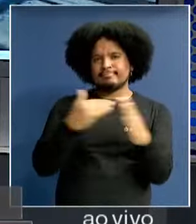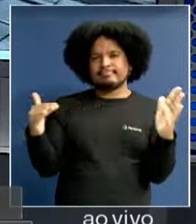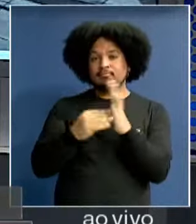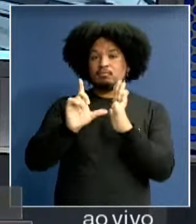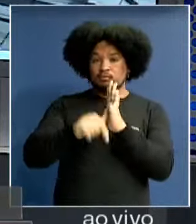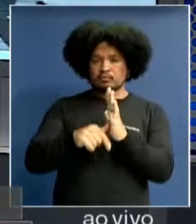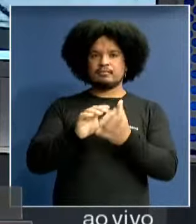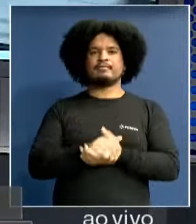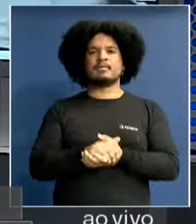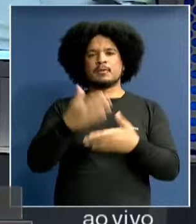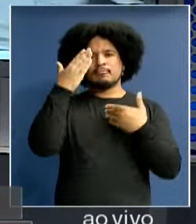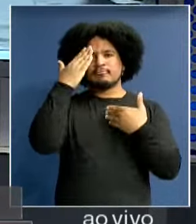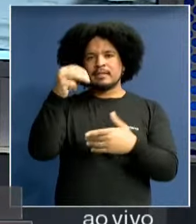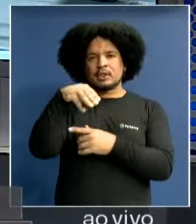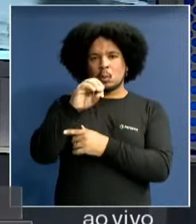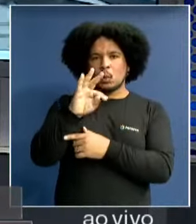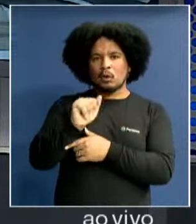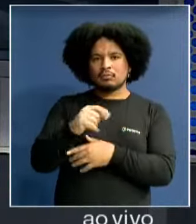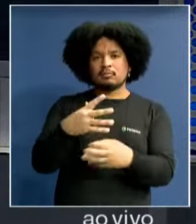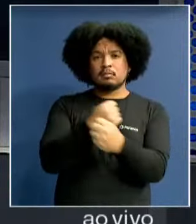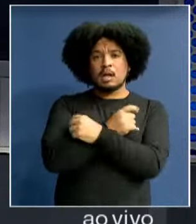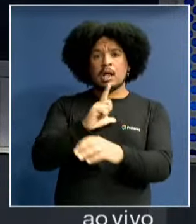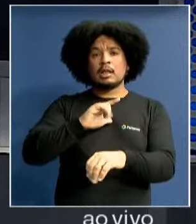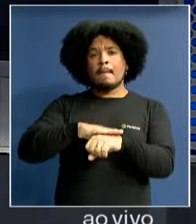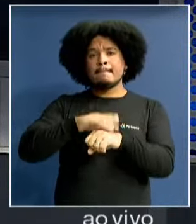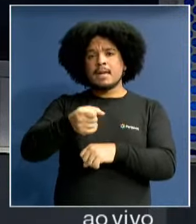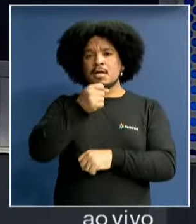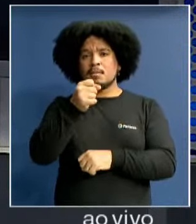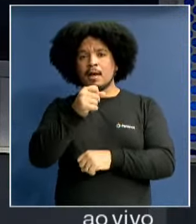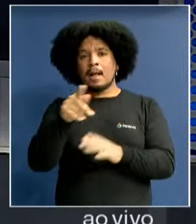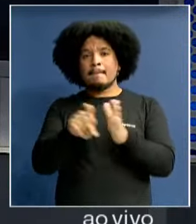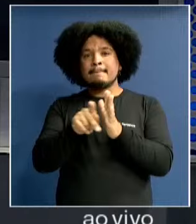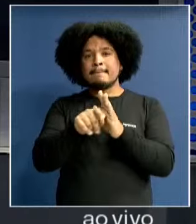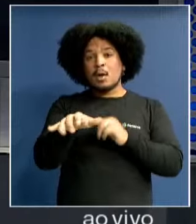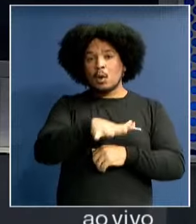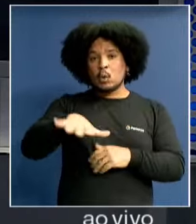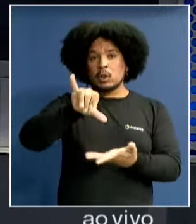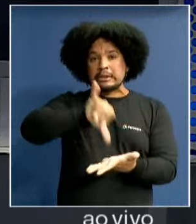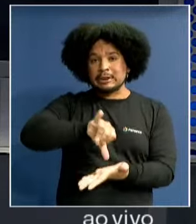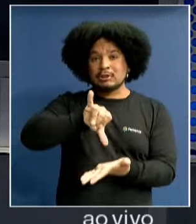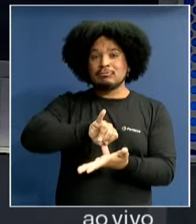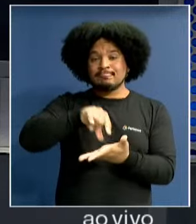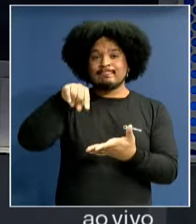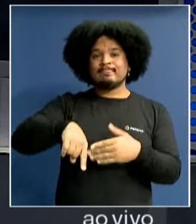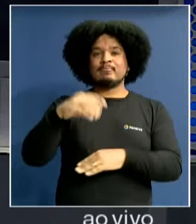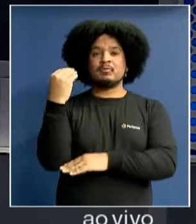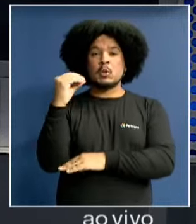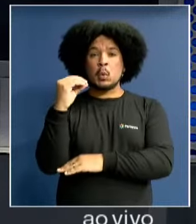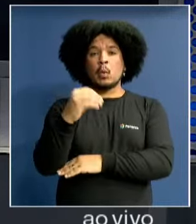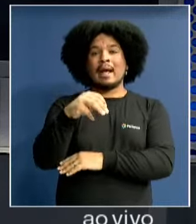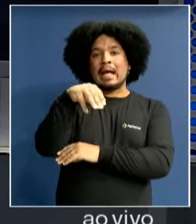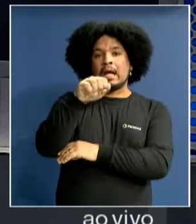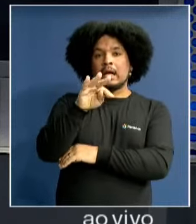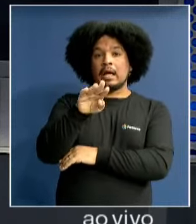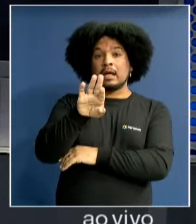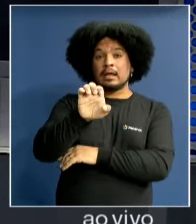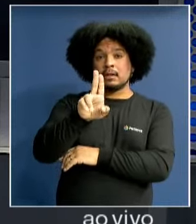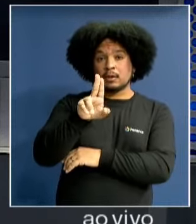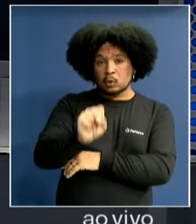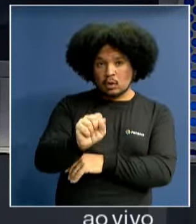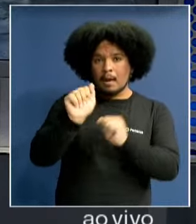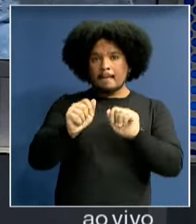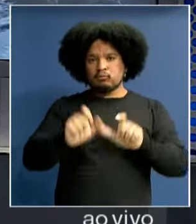pouco. Valeu, Mota, um abraço. Valeu, tem mais repórter chamando da região central, do Centro Histórico, Matheus Goulart. Bota o Matheus aqui no